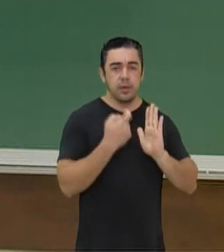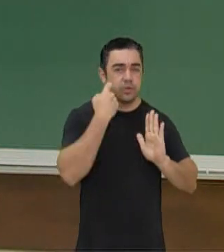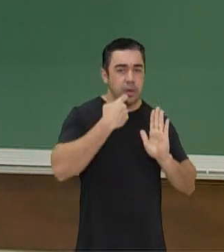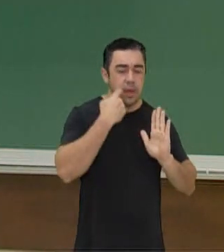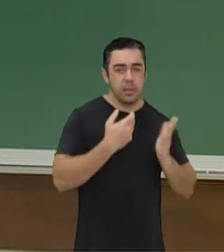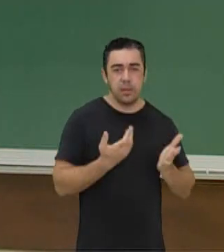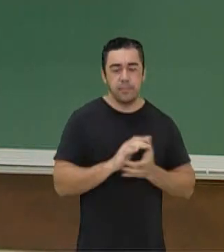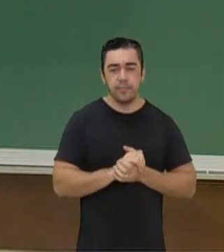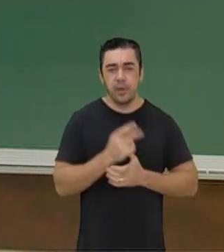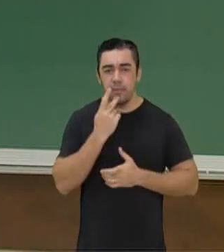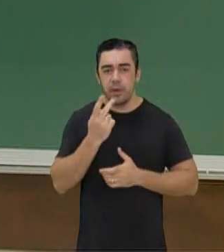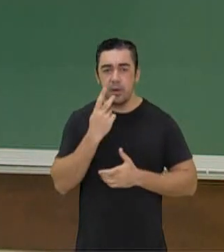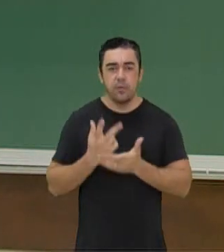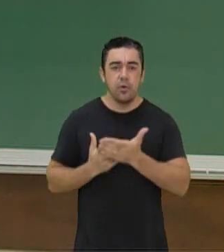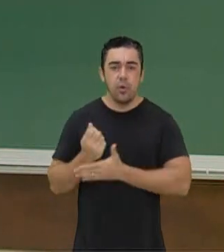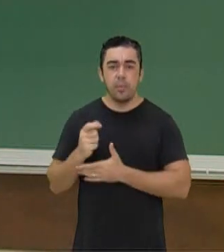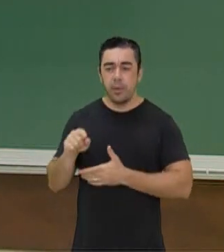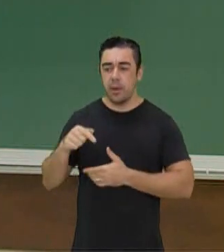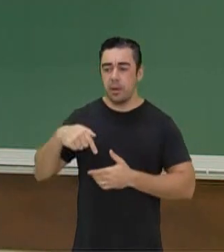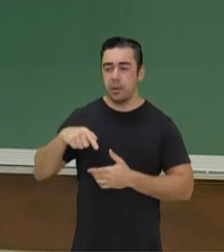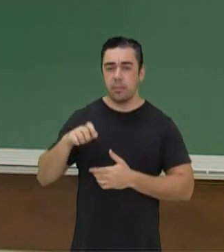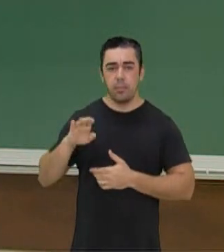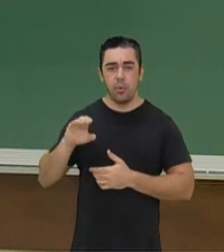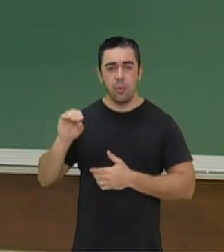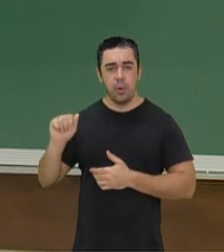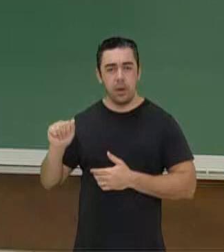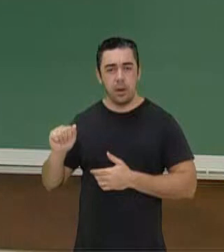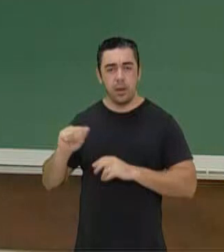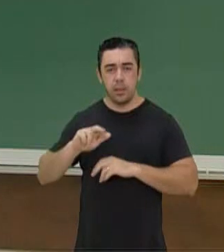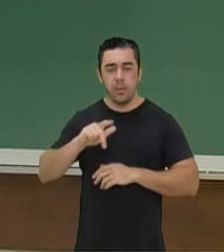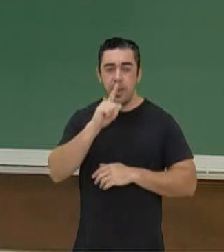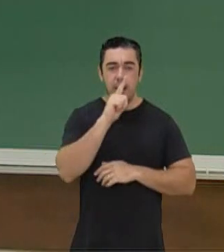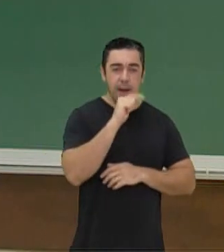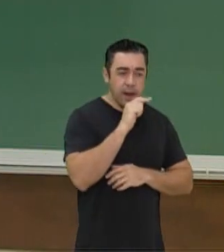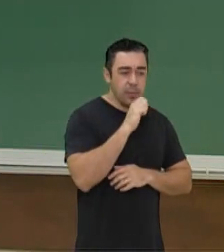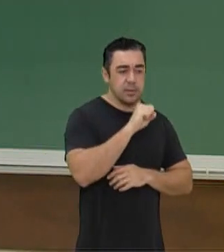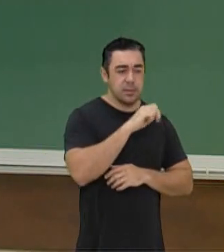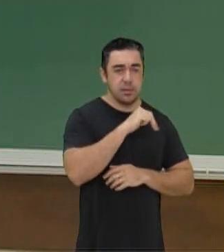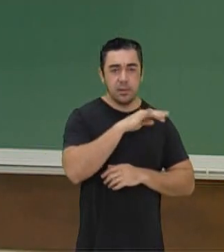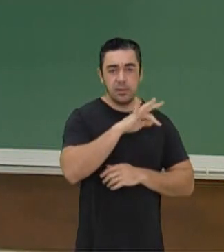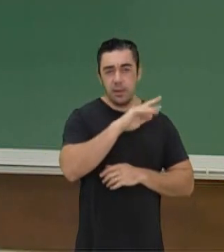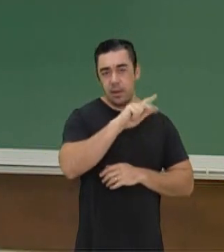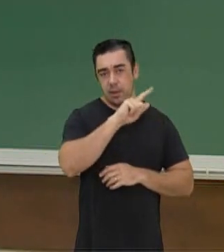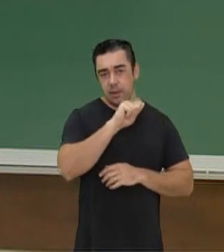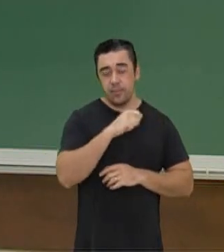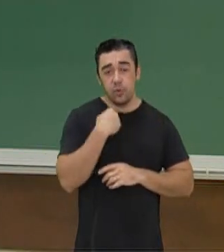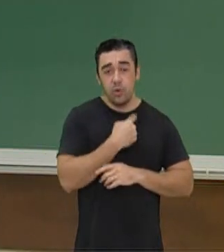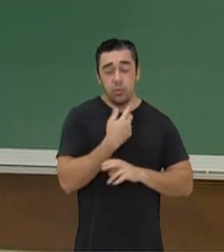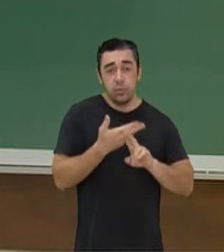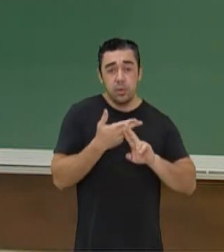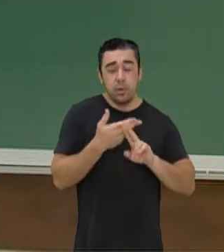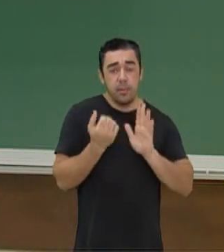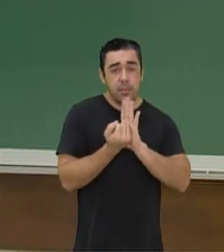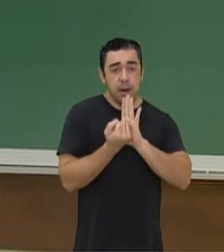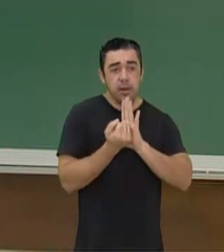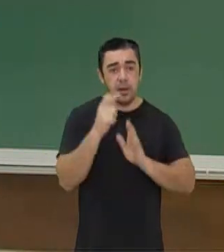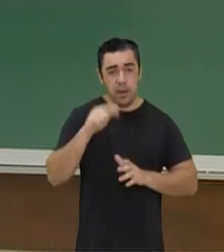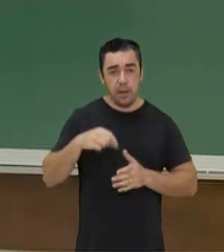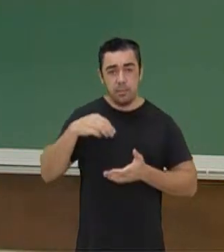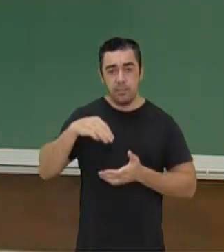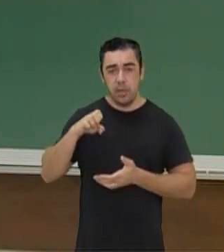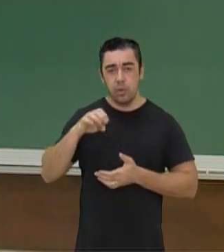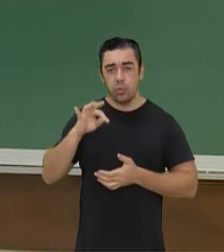verdade? As pessoas falam, eu vou comprar a Que Boa. Não, é água sanitária. Às vezes a Que Boa é a marca. Então, isso é metonímia. Você